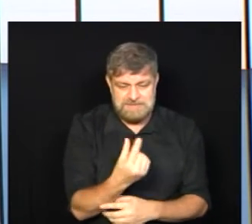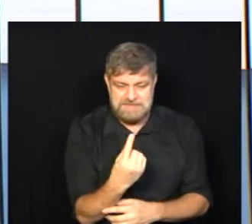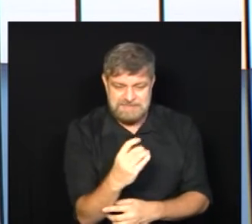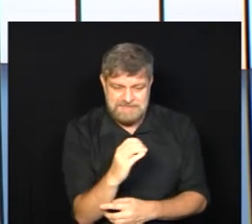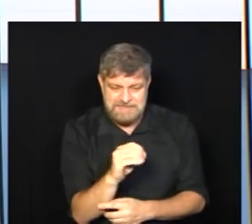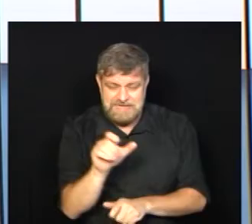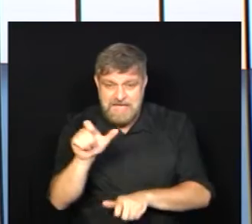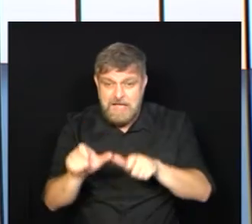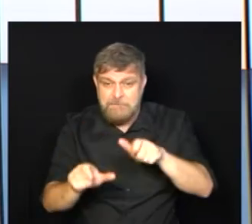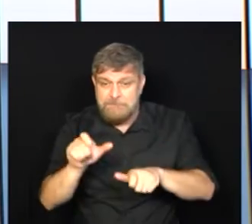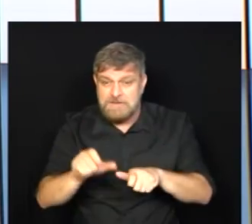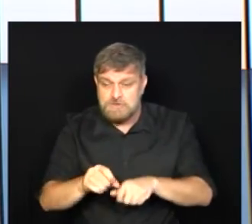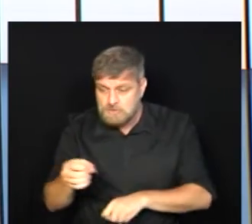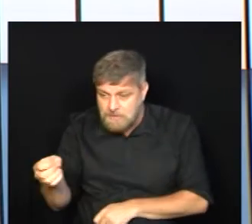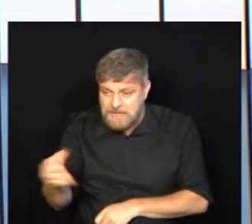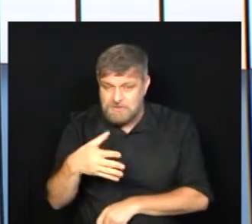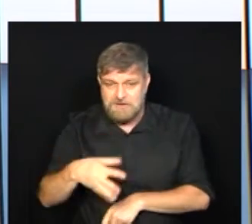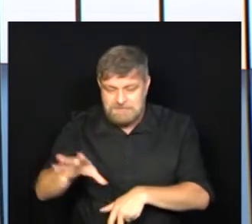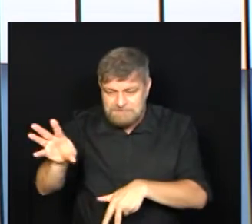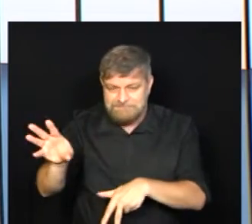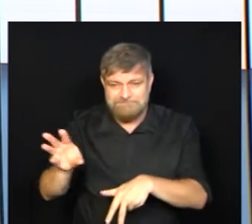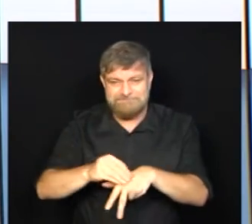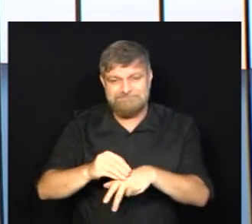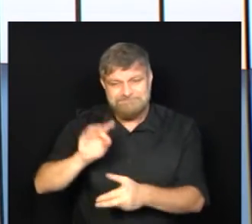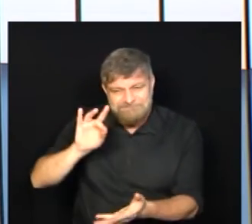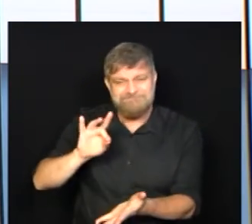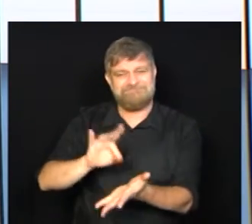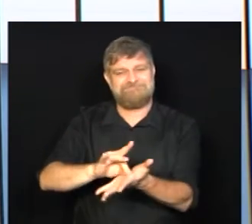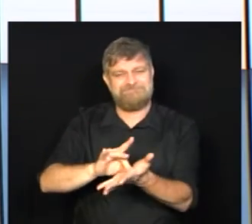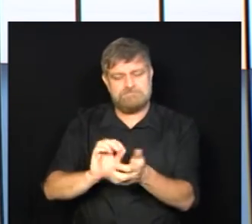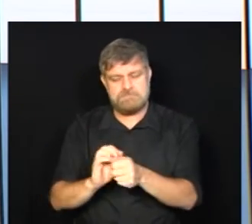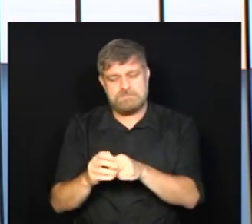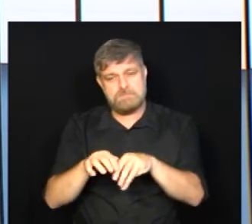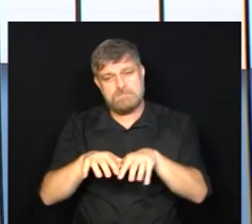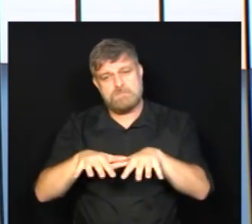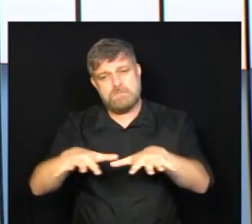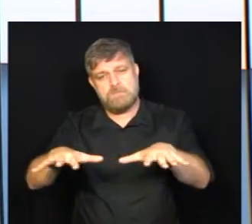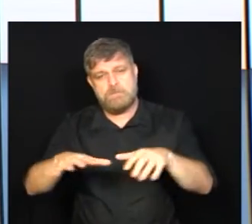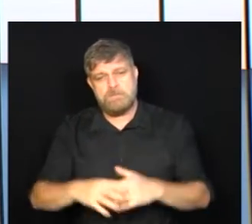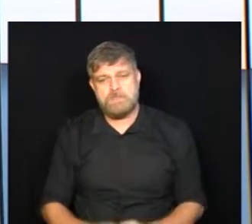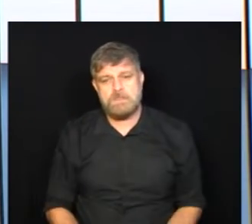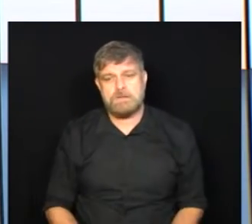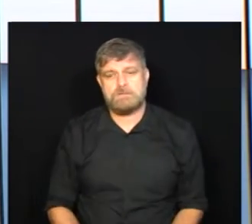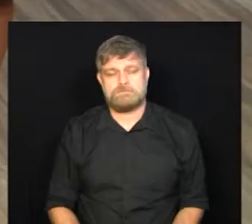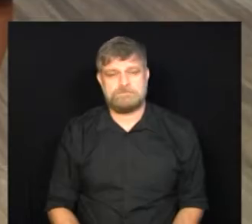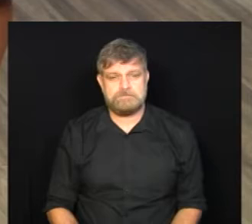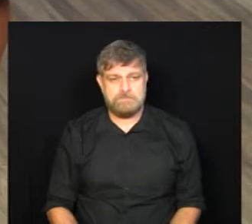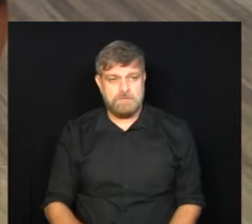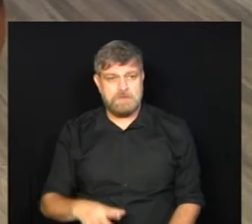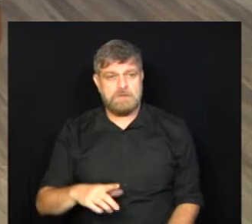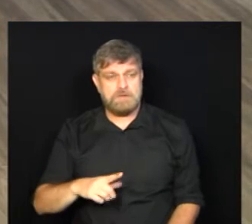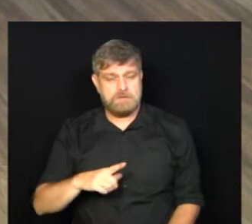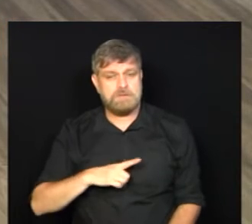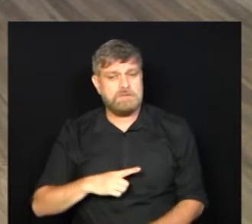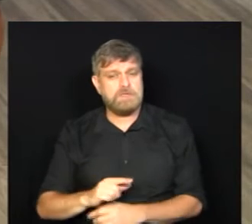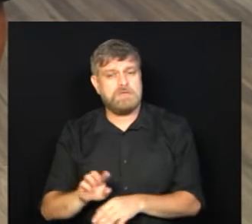610 novos casos confirmados da Covid-19 aqui na nossa cidade. Gabriel, nós temos